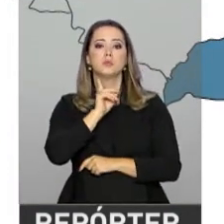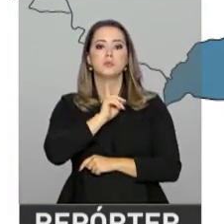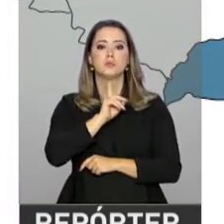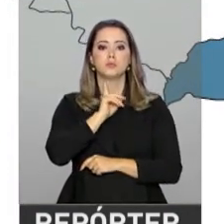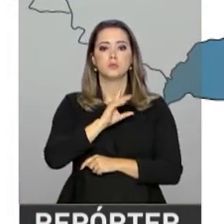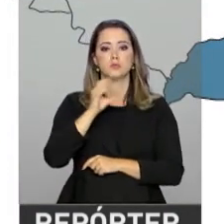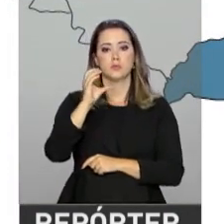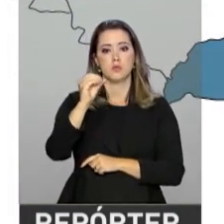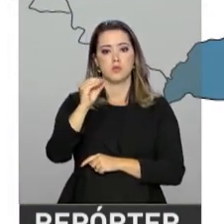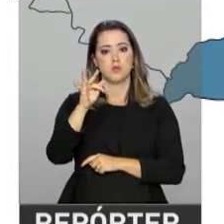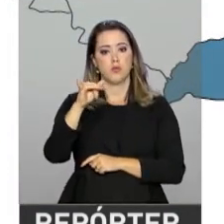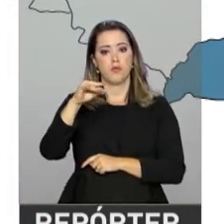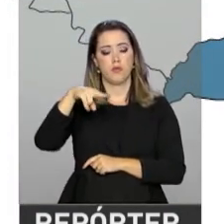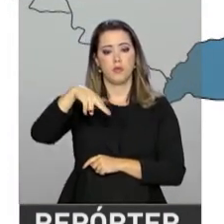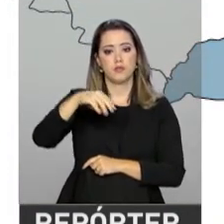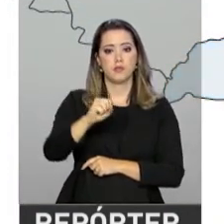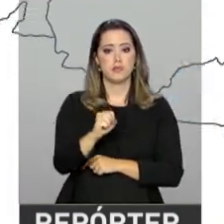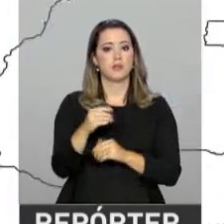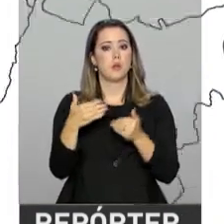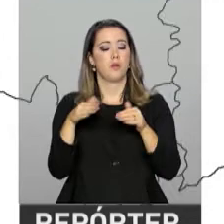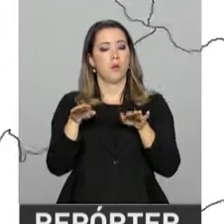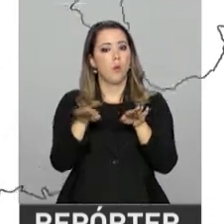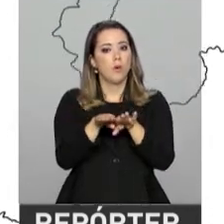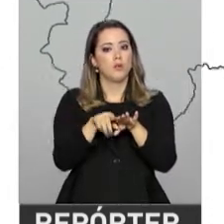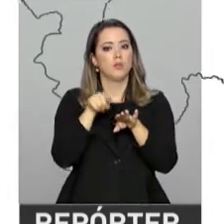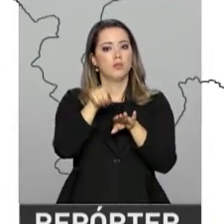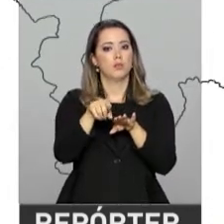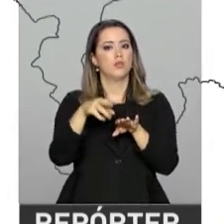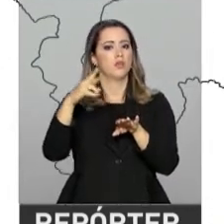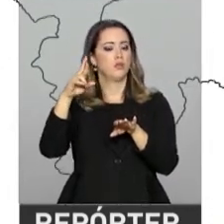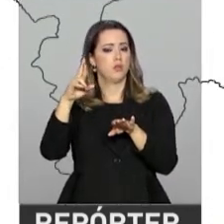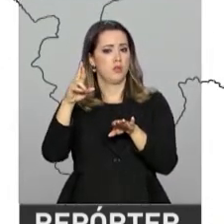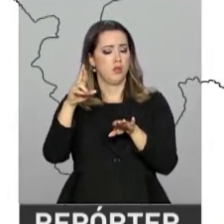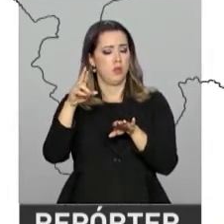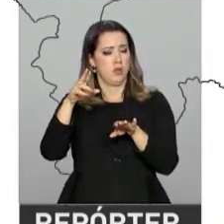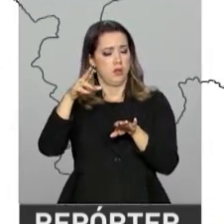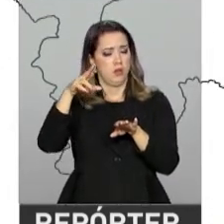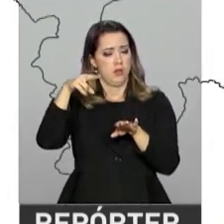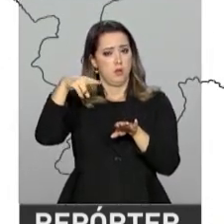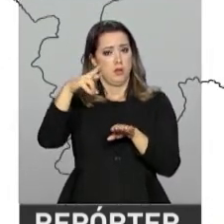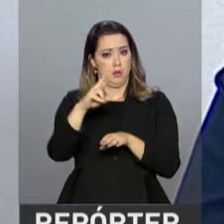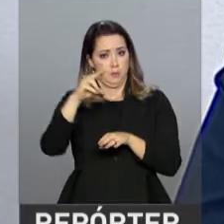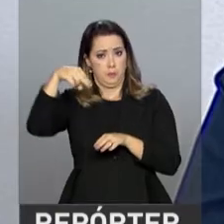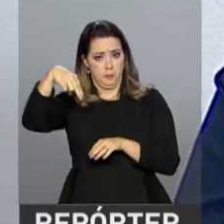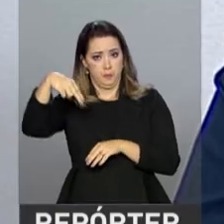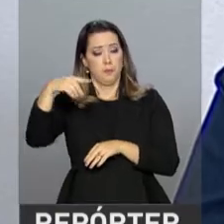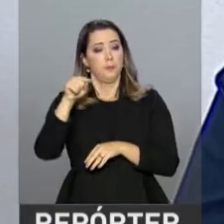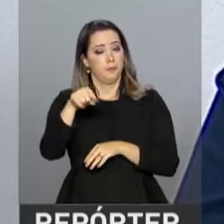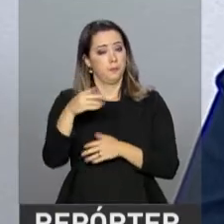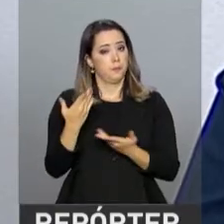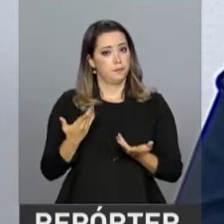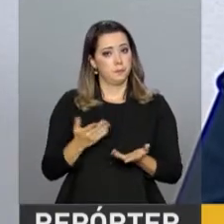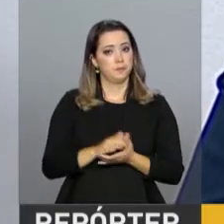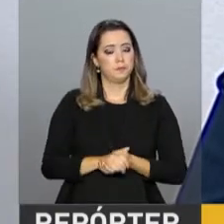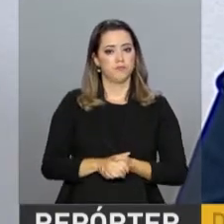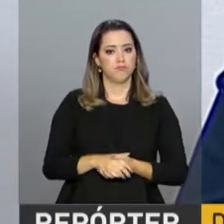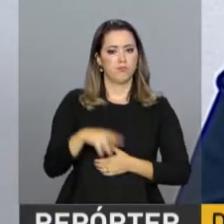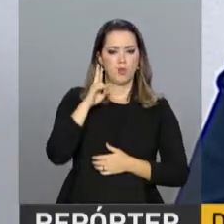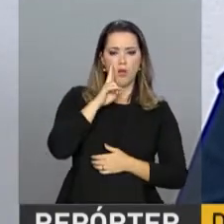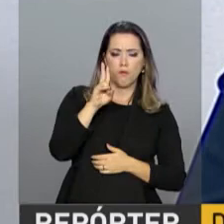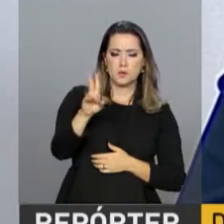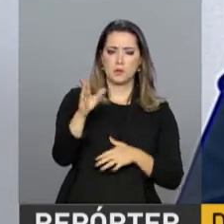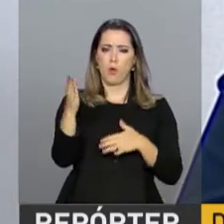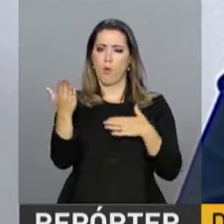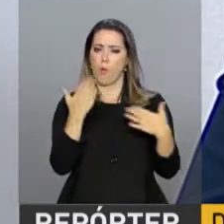os terminais de confins minas gerais e natal no rio grande do norte olhando os resultados de uma